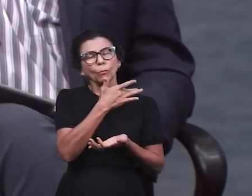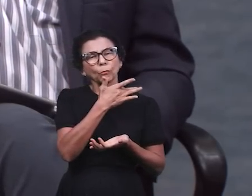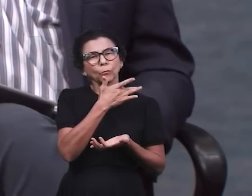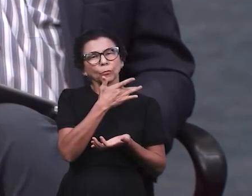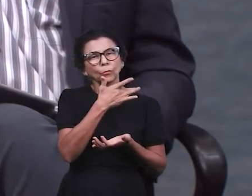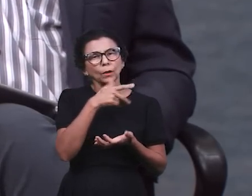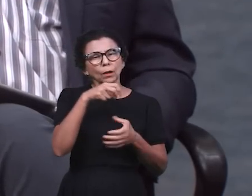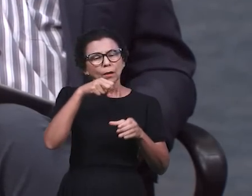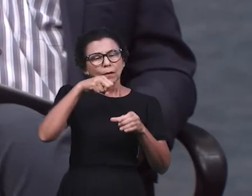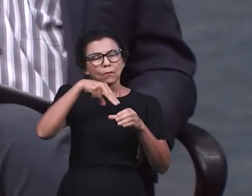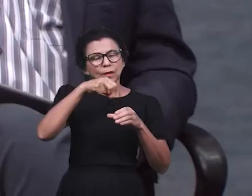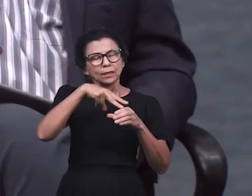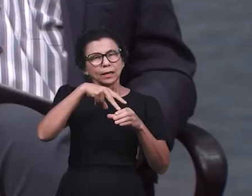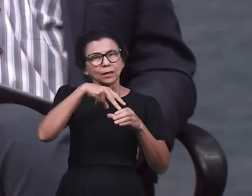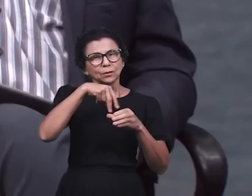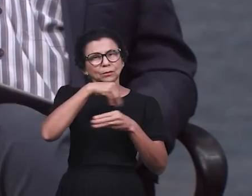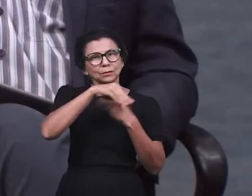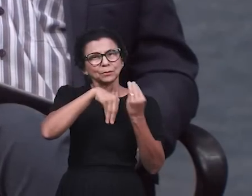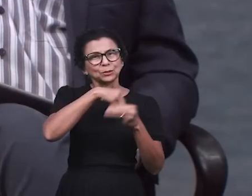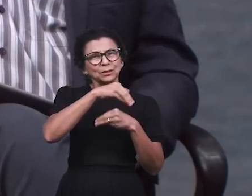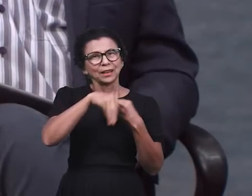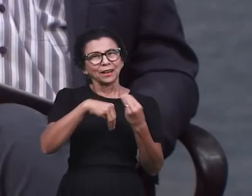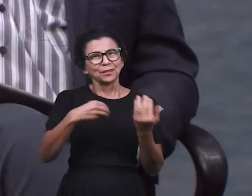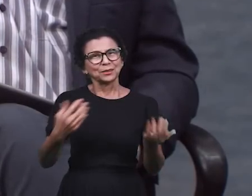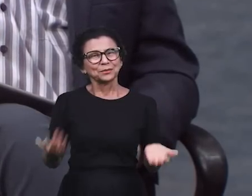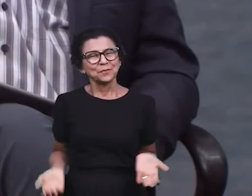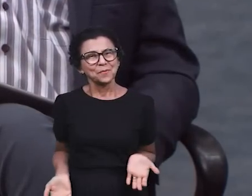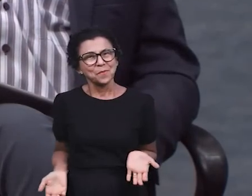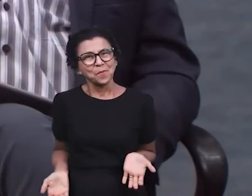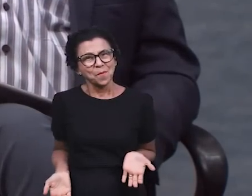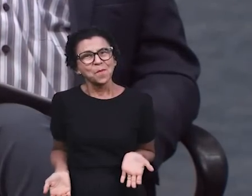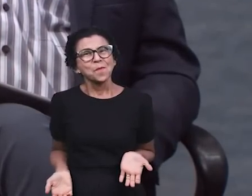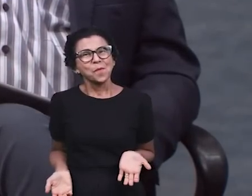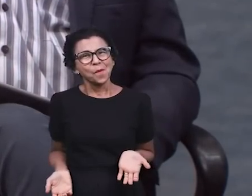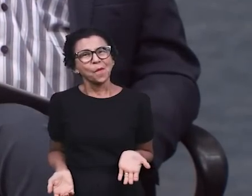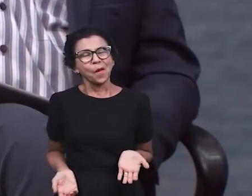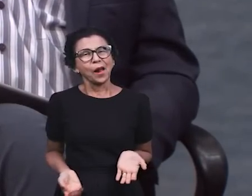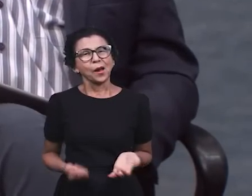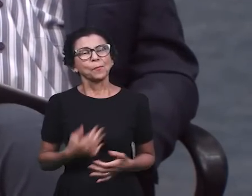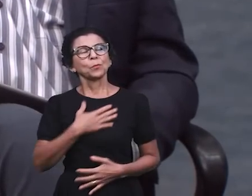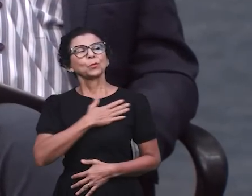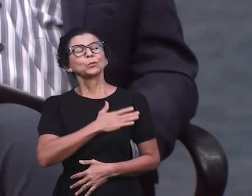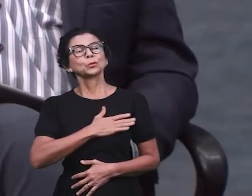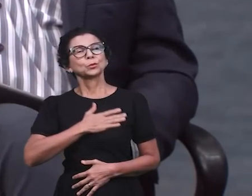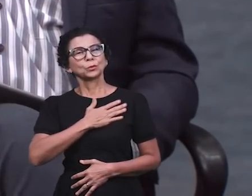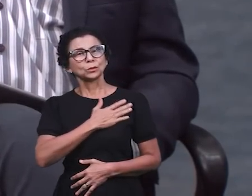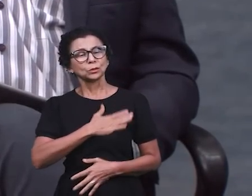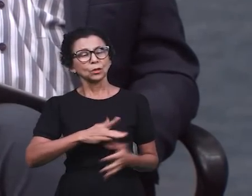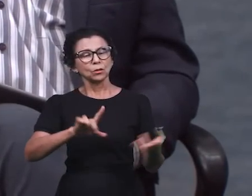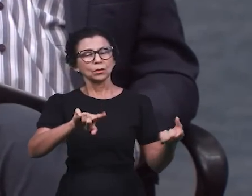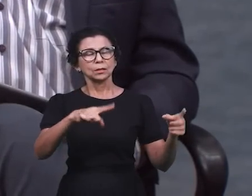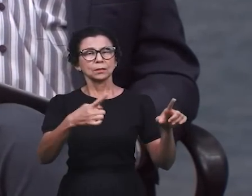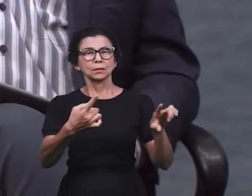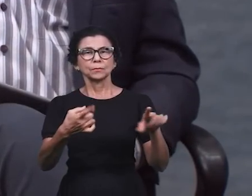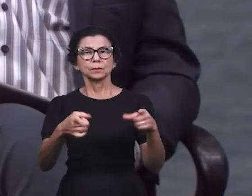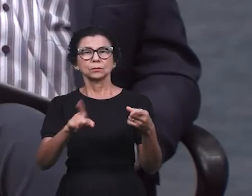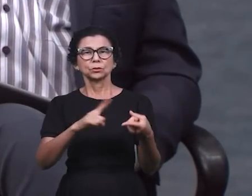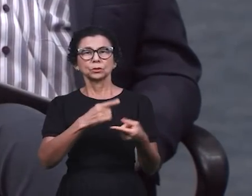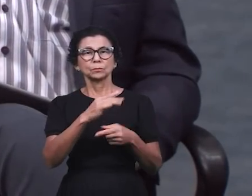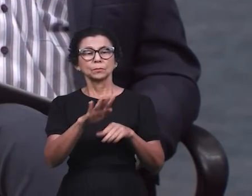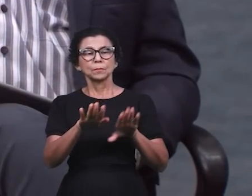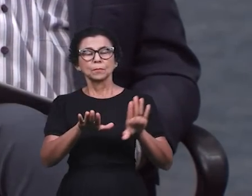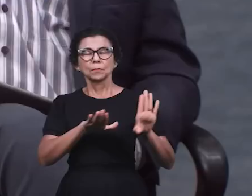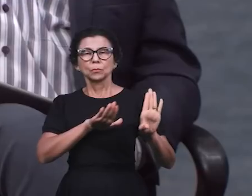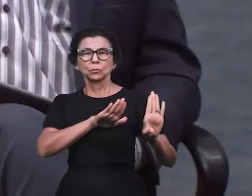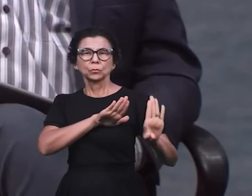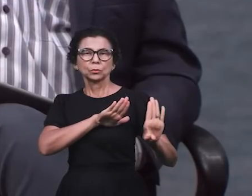um contexto agradável, mas no meio dele vem uma isca, vem um